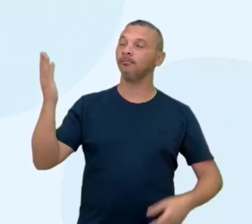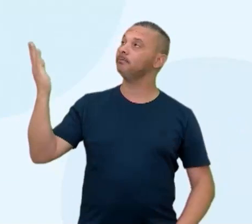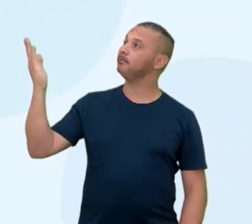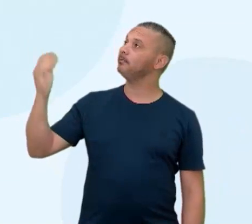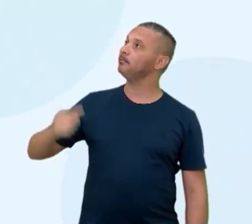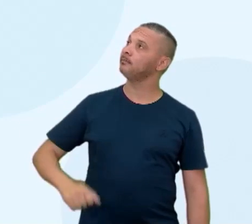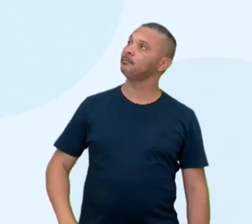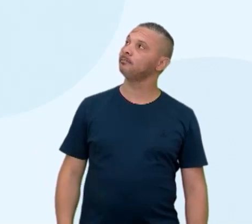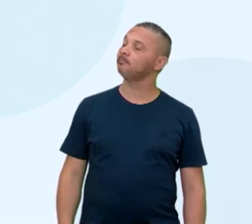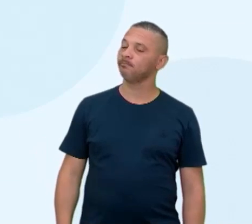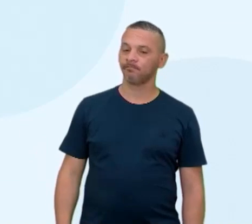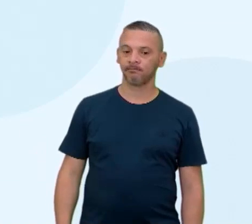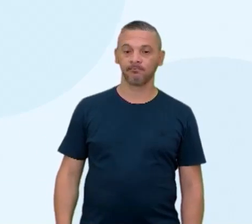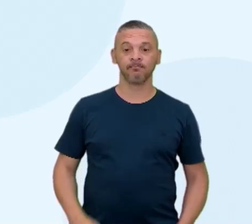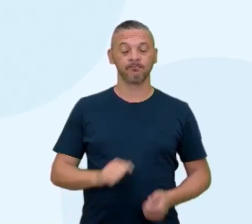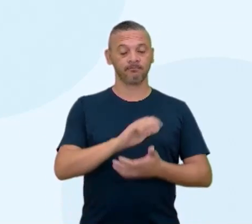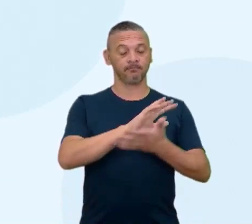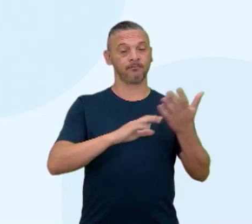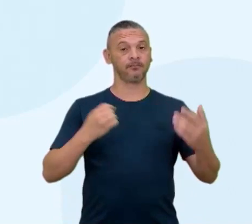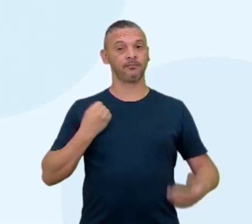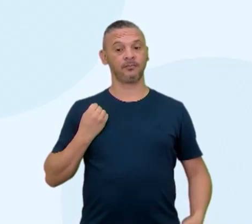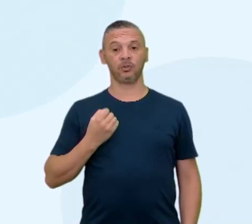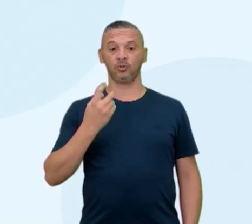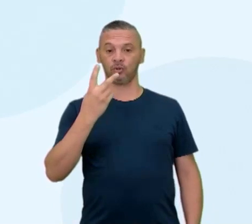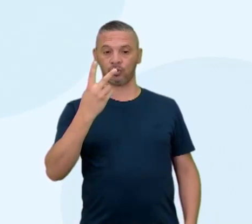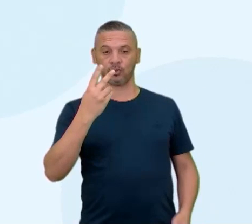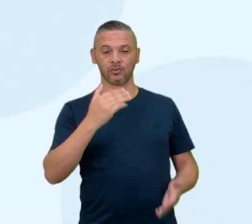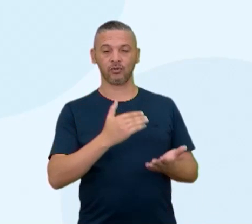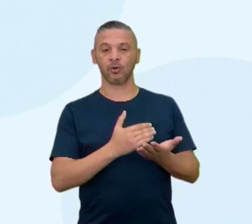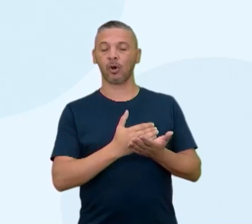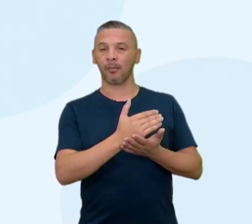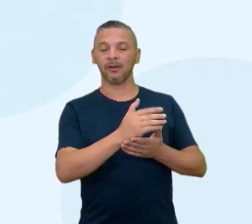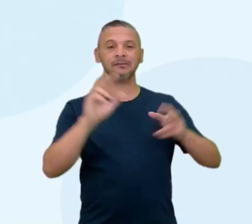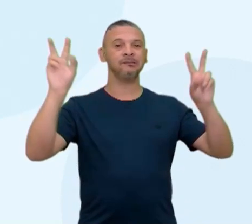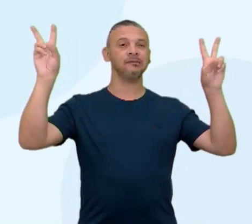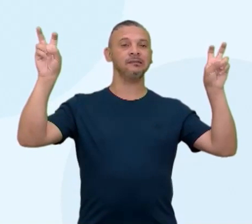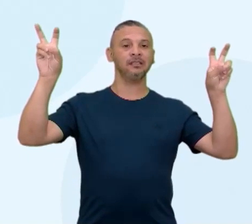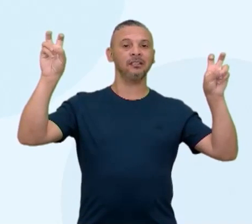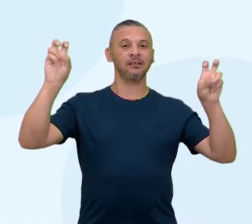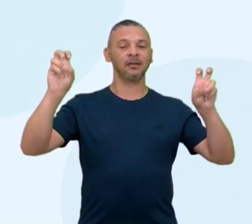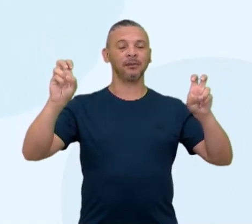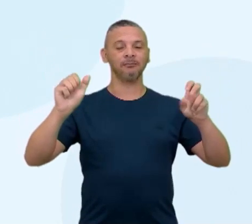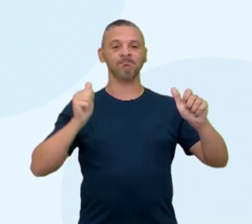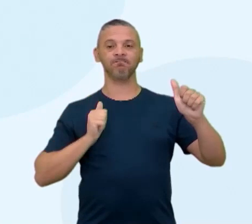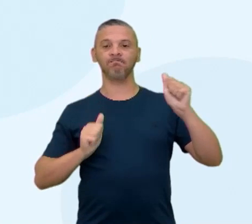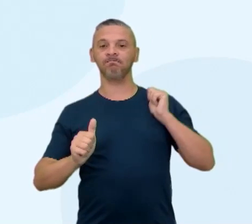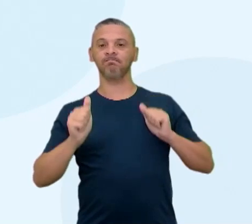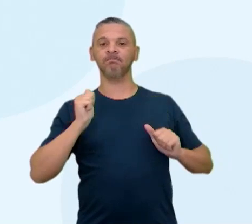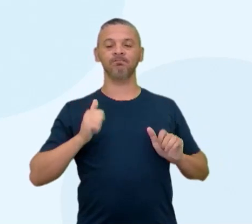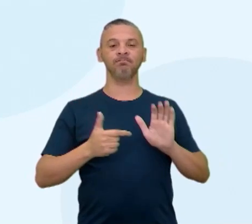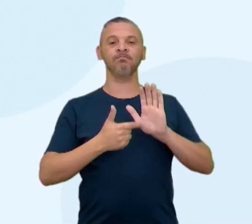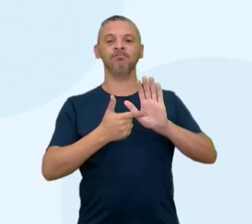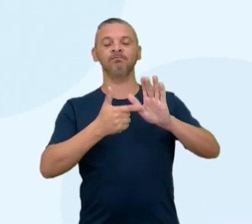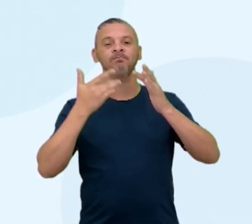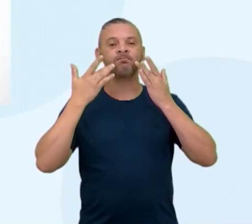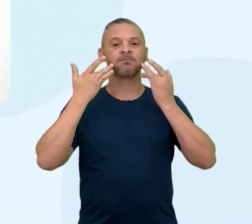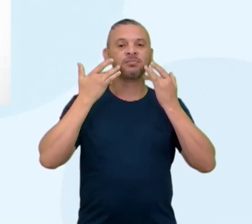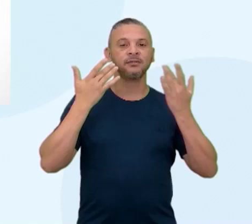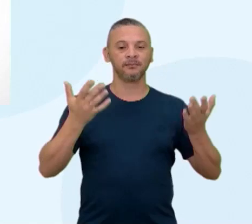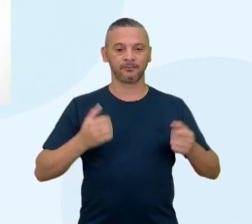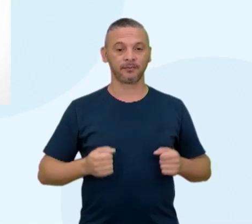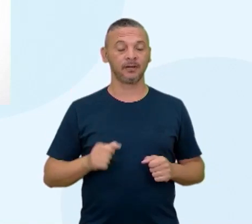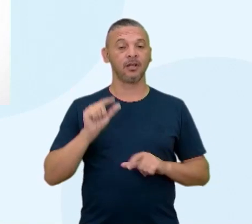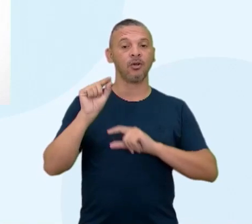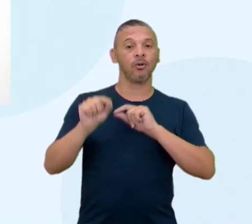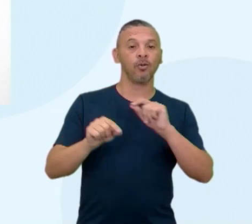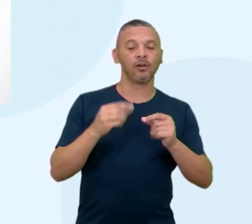noção. Atividade 2, introdução 2, título da aula, encenação. Então nós vamos continuar falando sobre